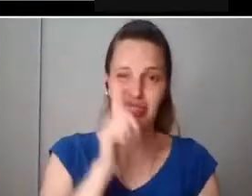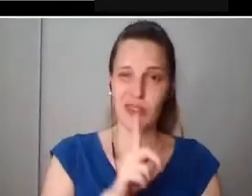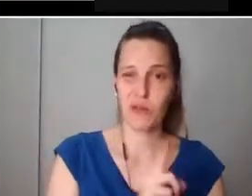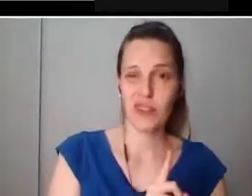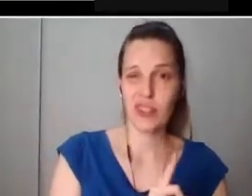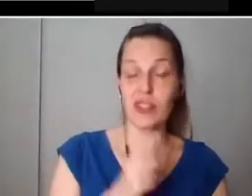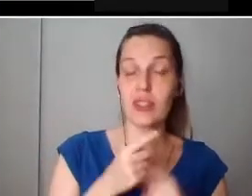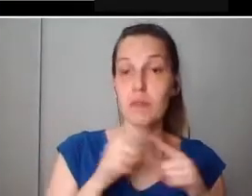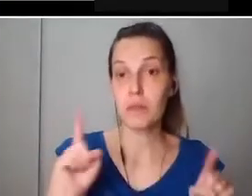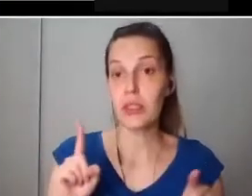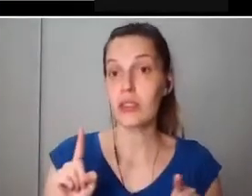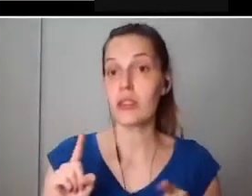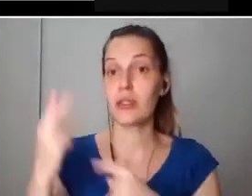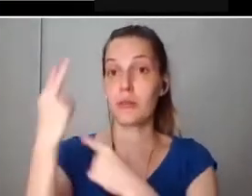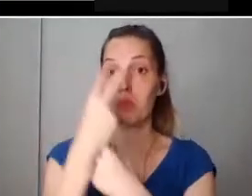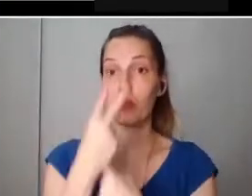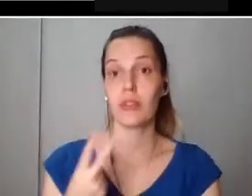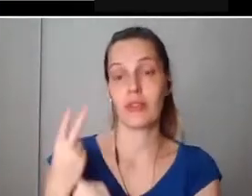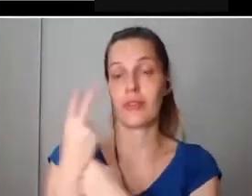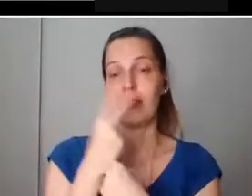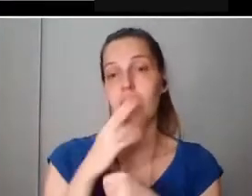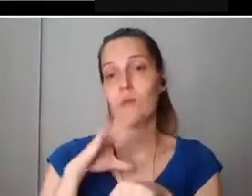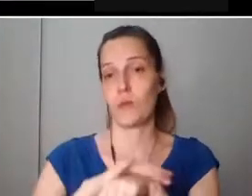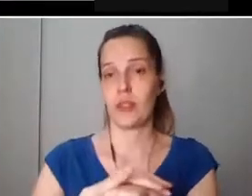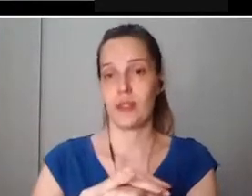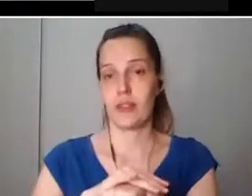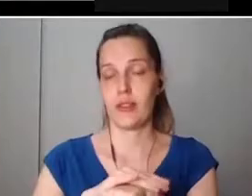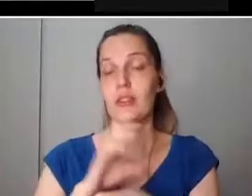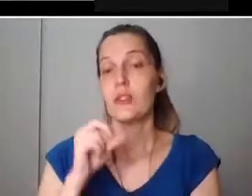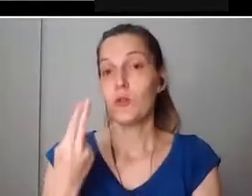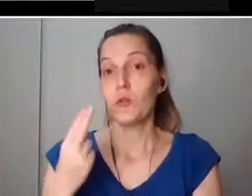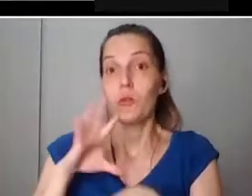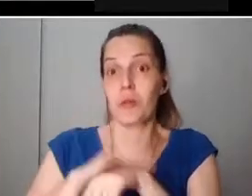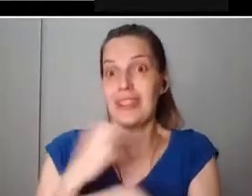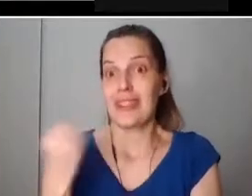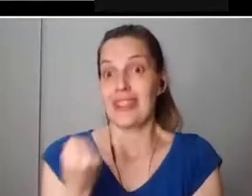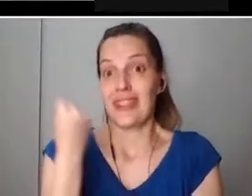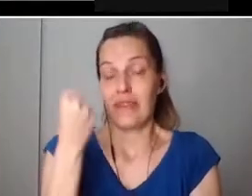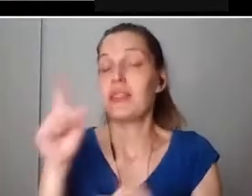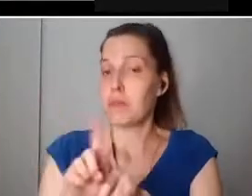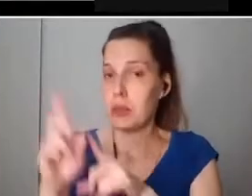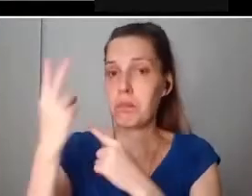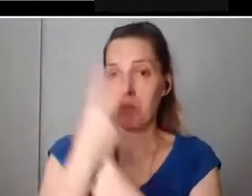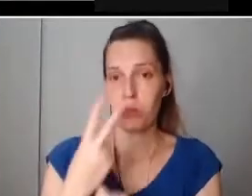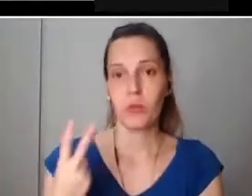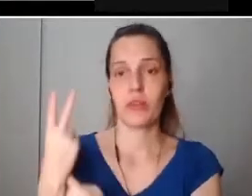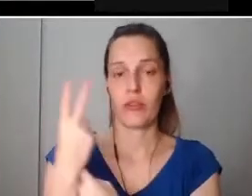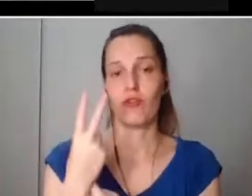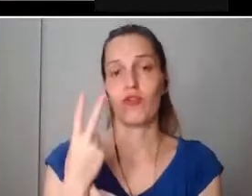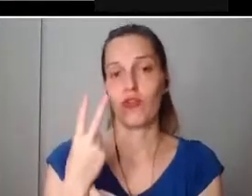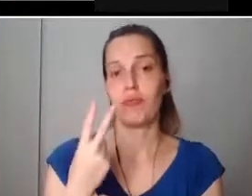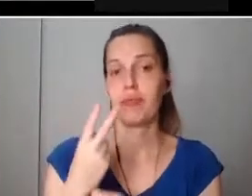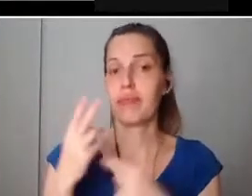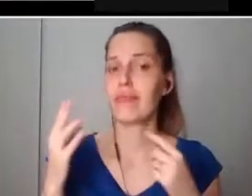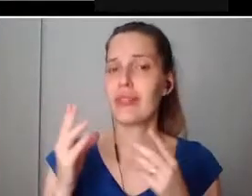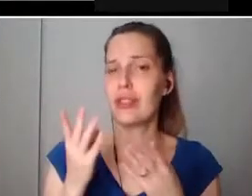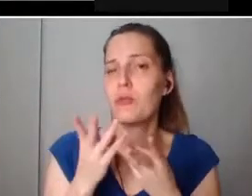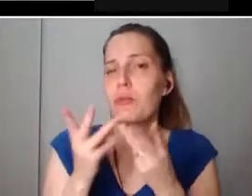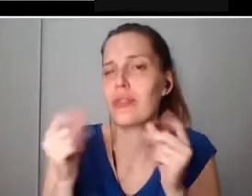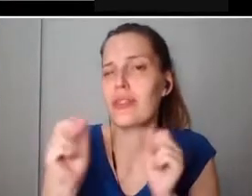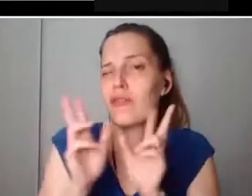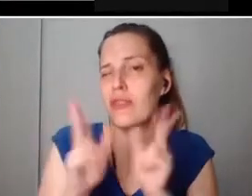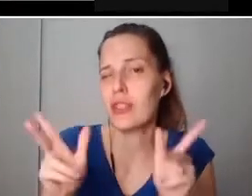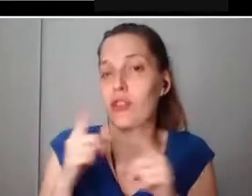da doença, né? Ou proteção de doença severa. E aqui são mecanismos levemente diferentes, mas todos eles se